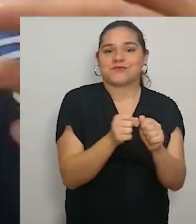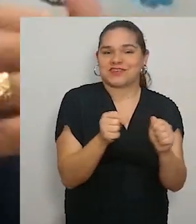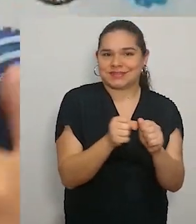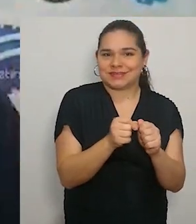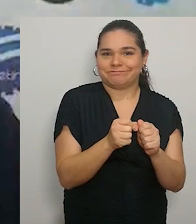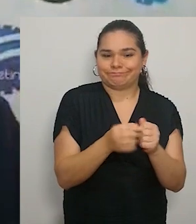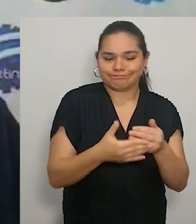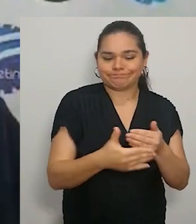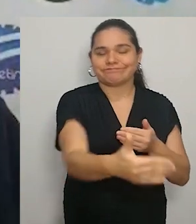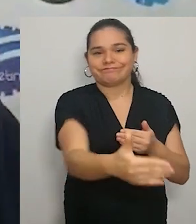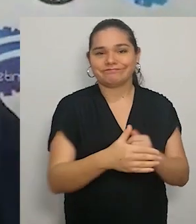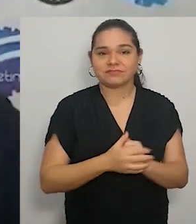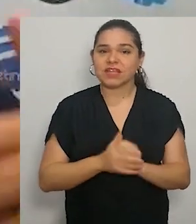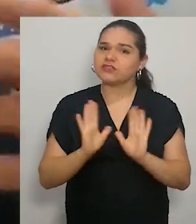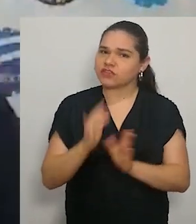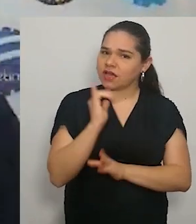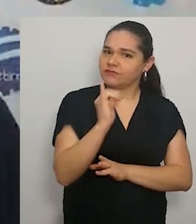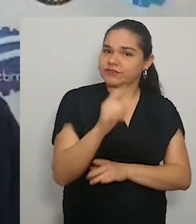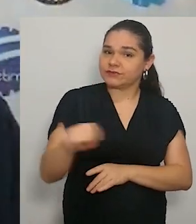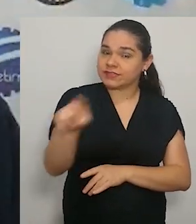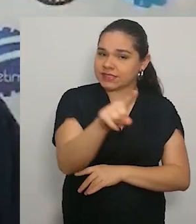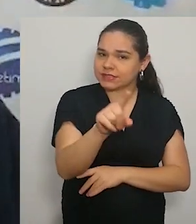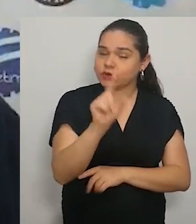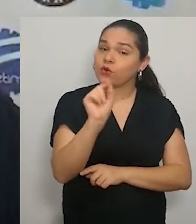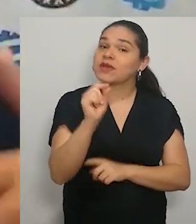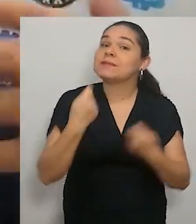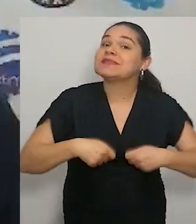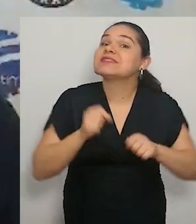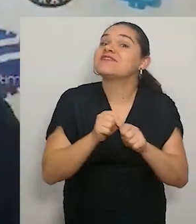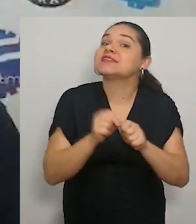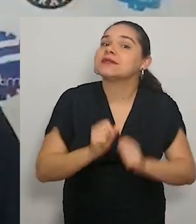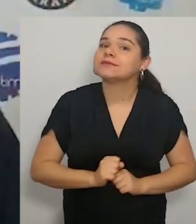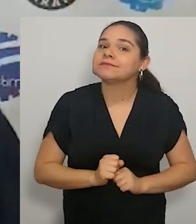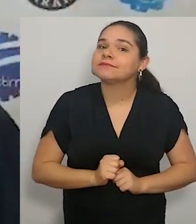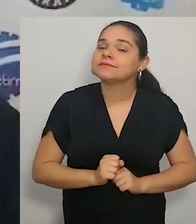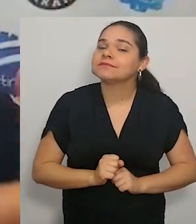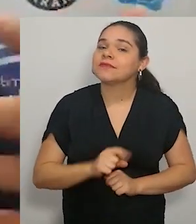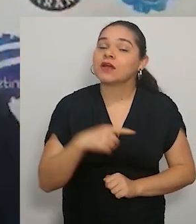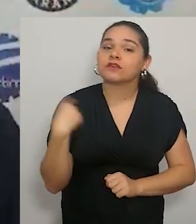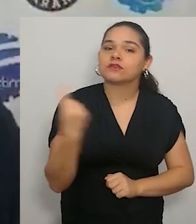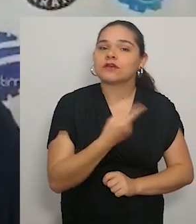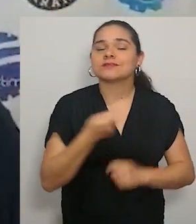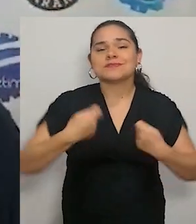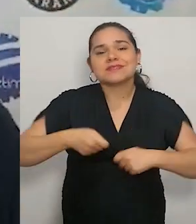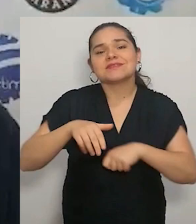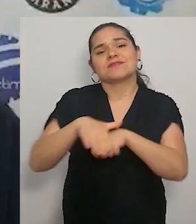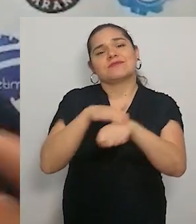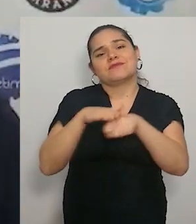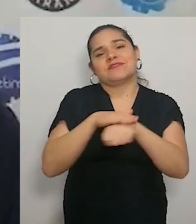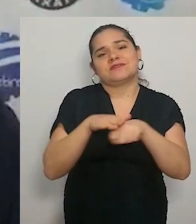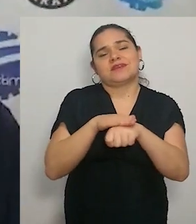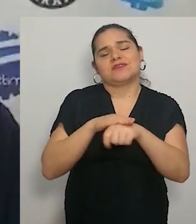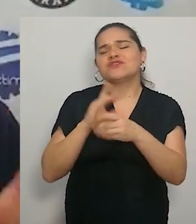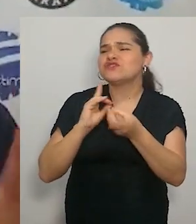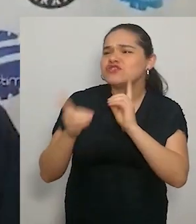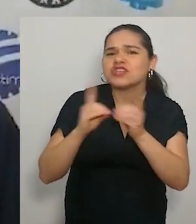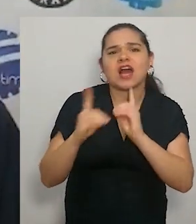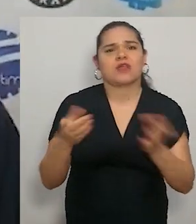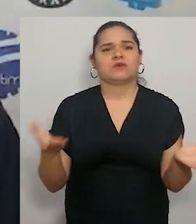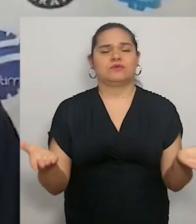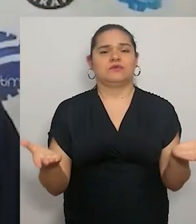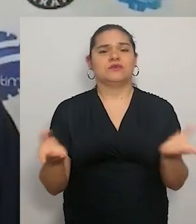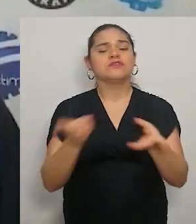e nós antecipamos o que devemos fazer é continuar praticando o diálogo o diálogo